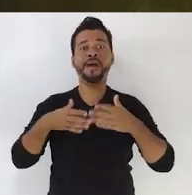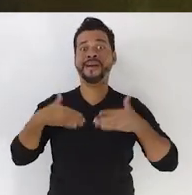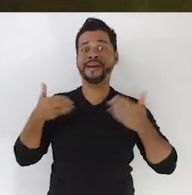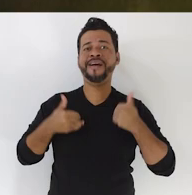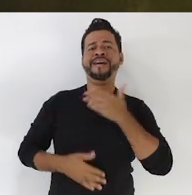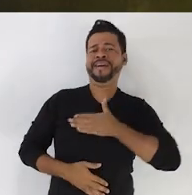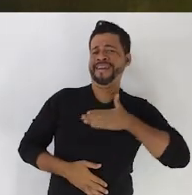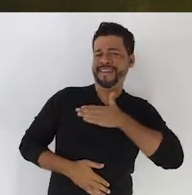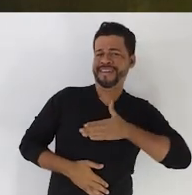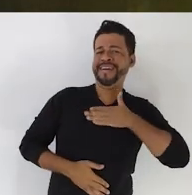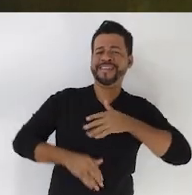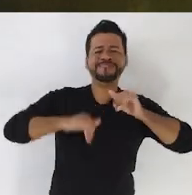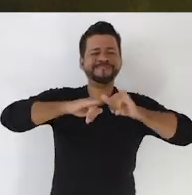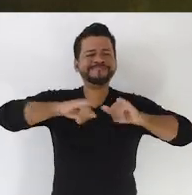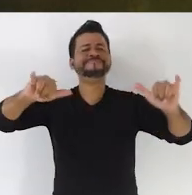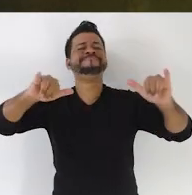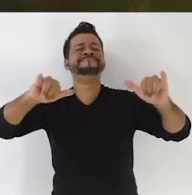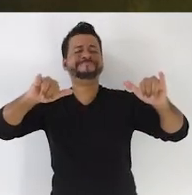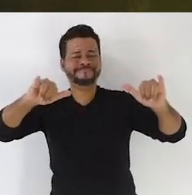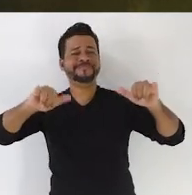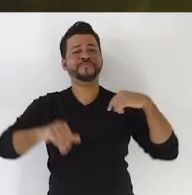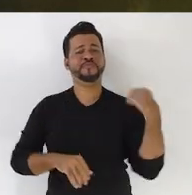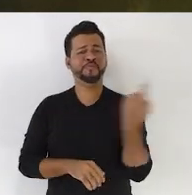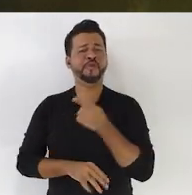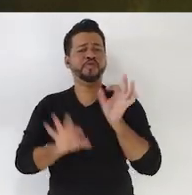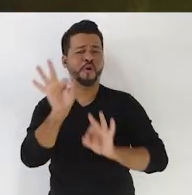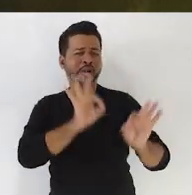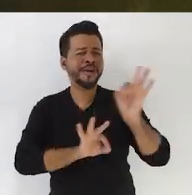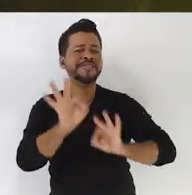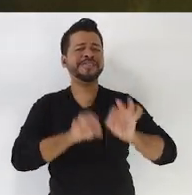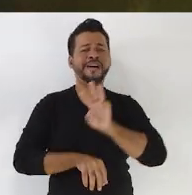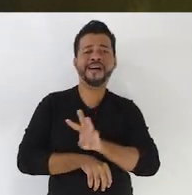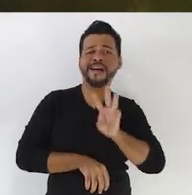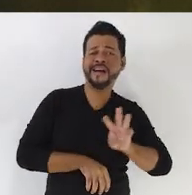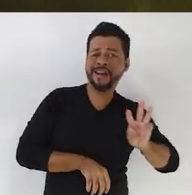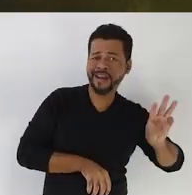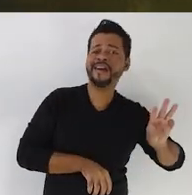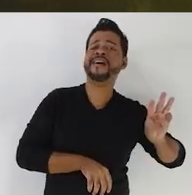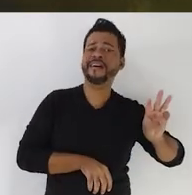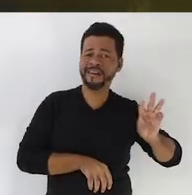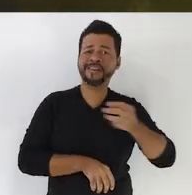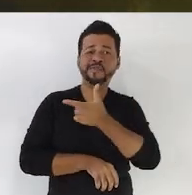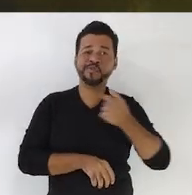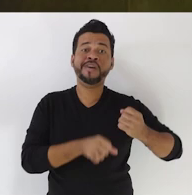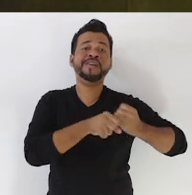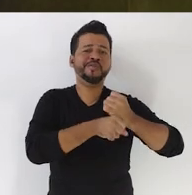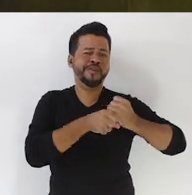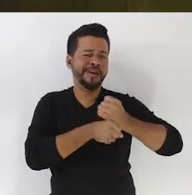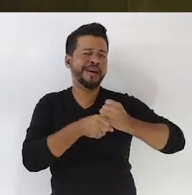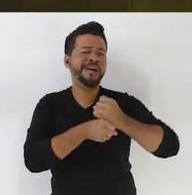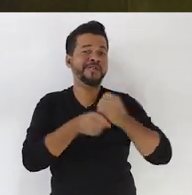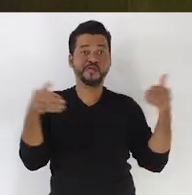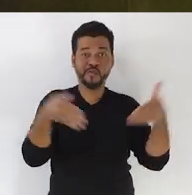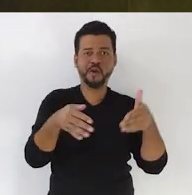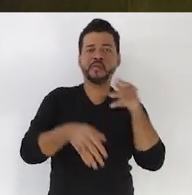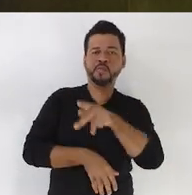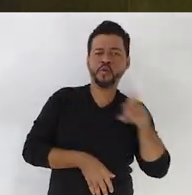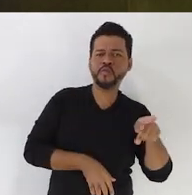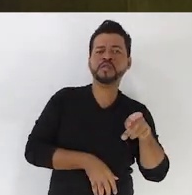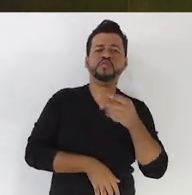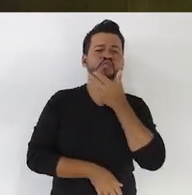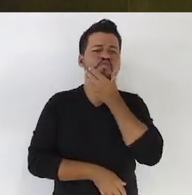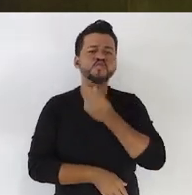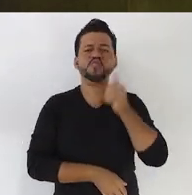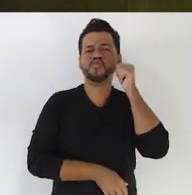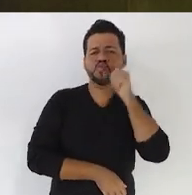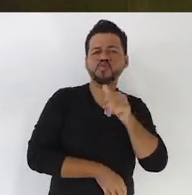especialmente preparado para você, professora, para você, professor e para os seus estudantes, para que levemos adiante esse debate